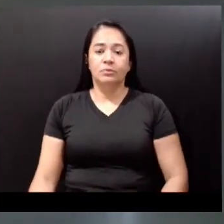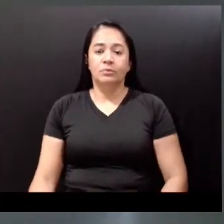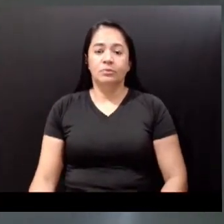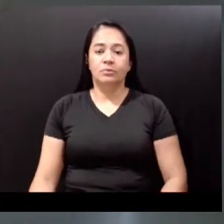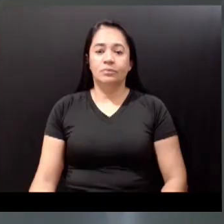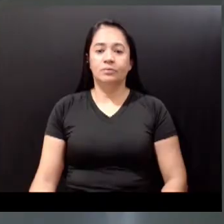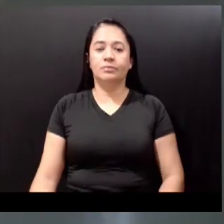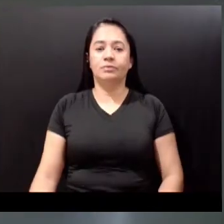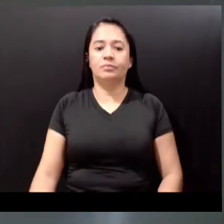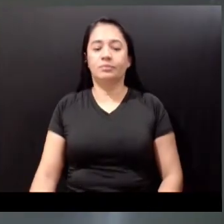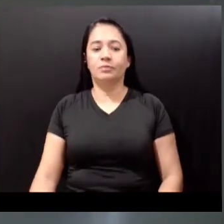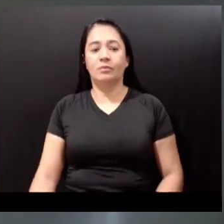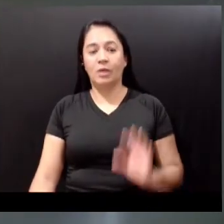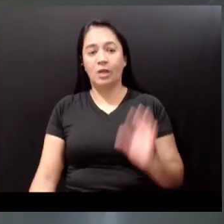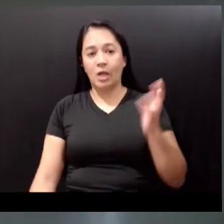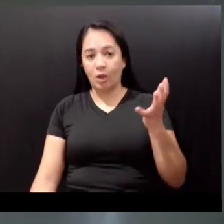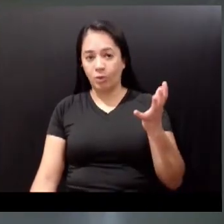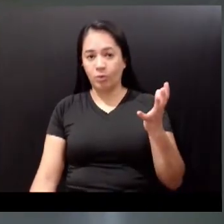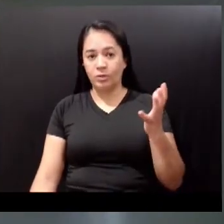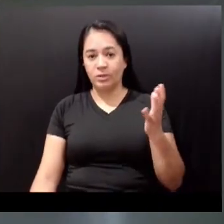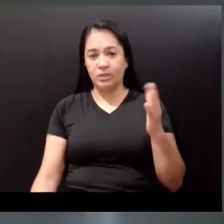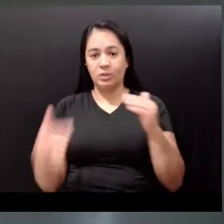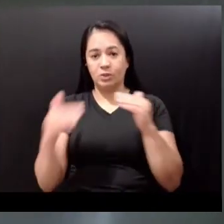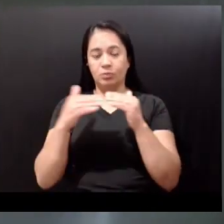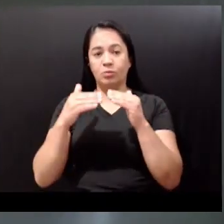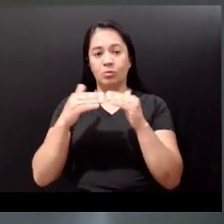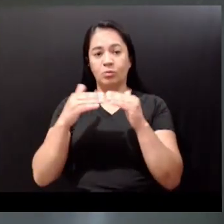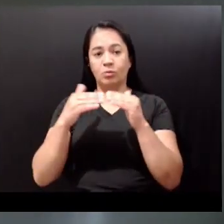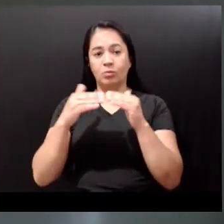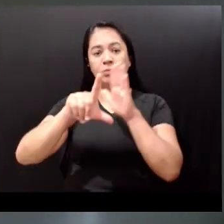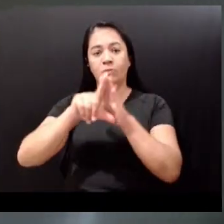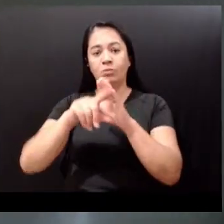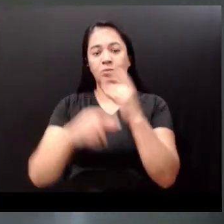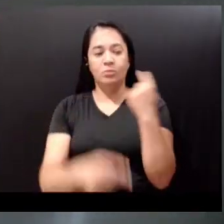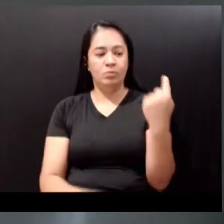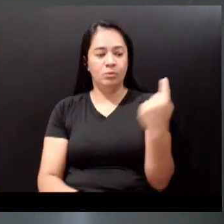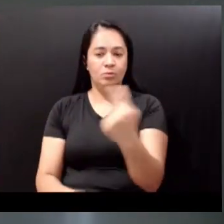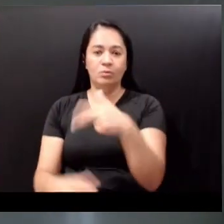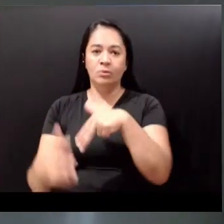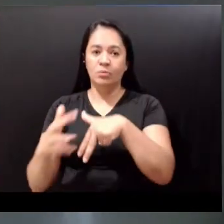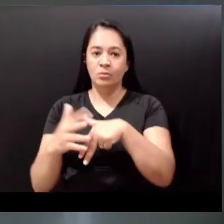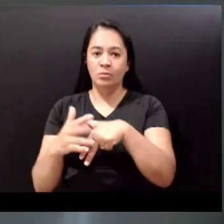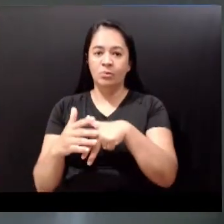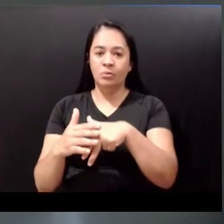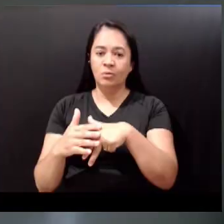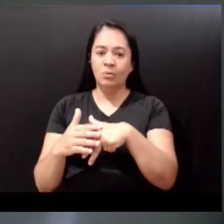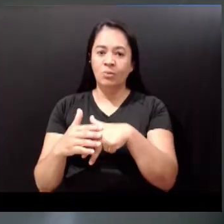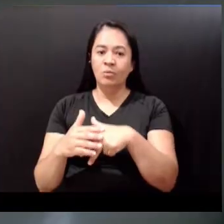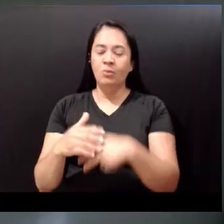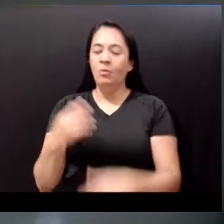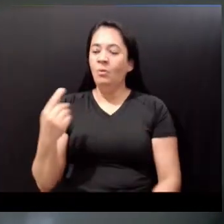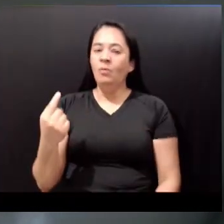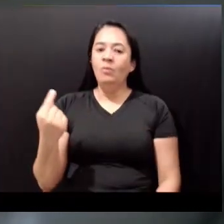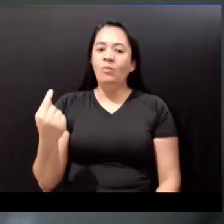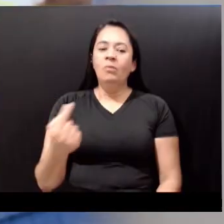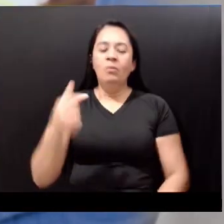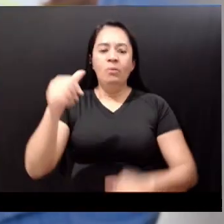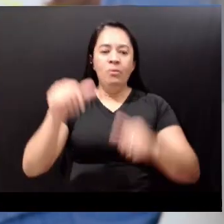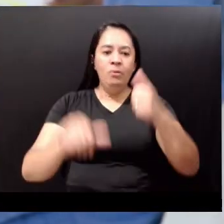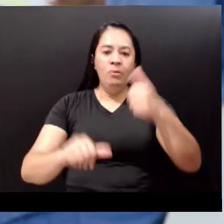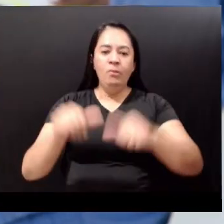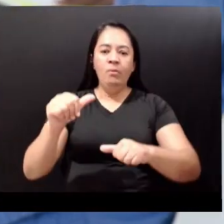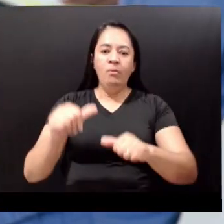para que haja essa equiparação em termos legais, cada paciente vai ser